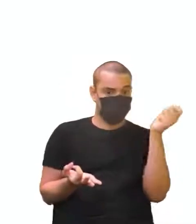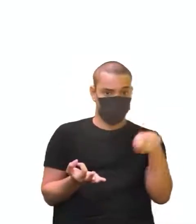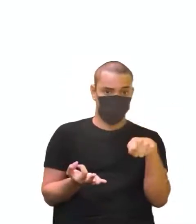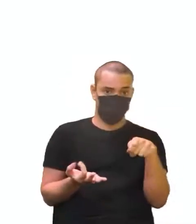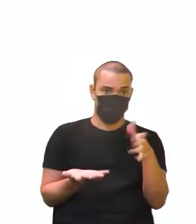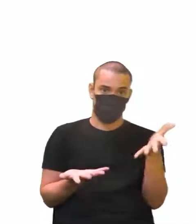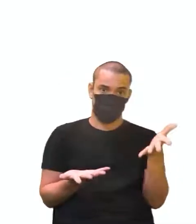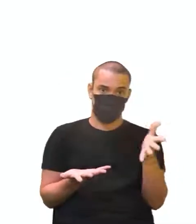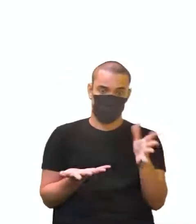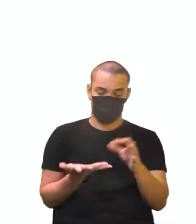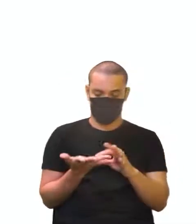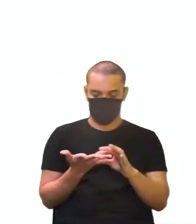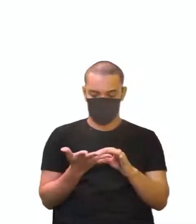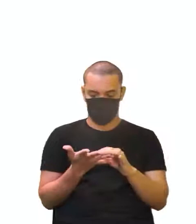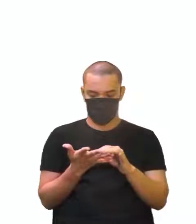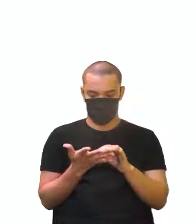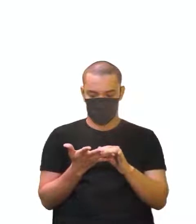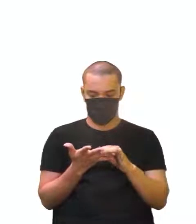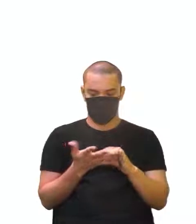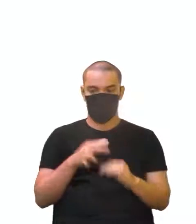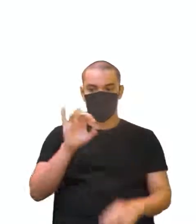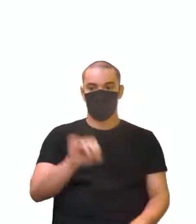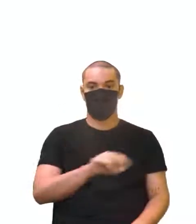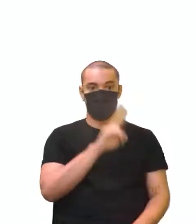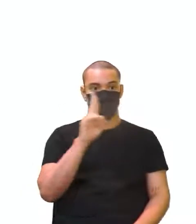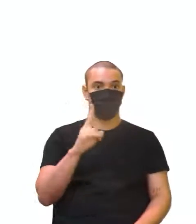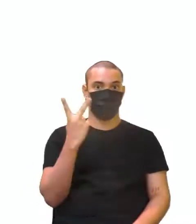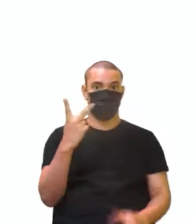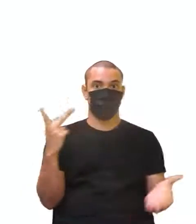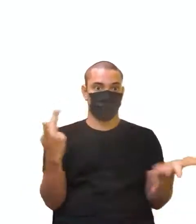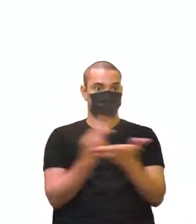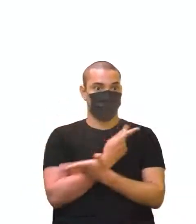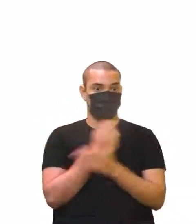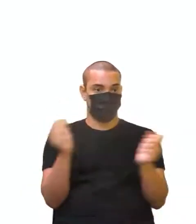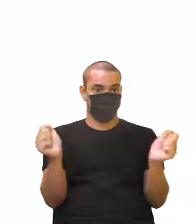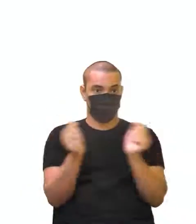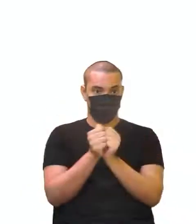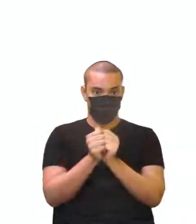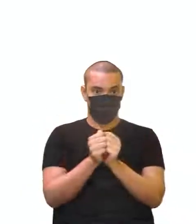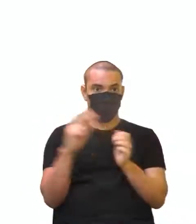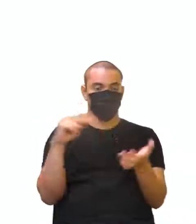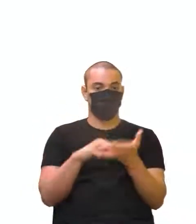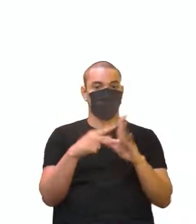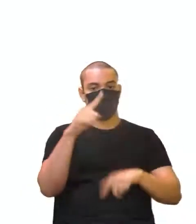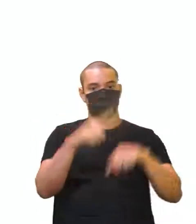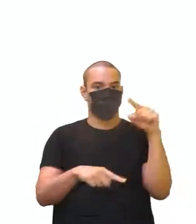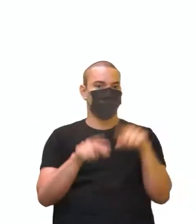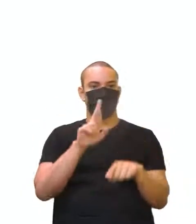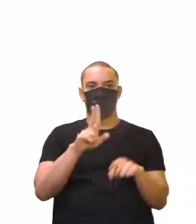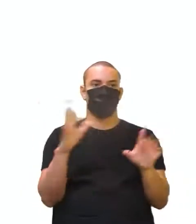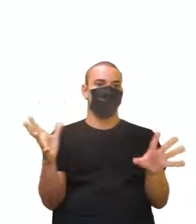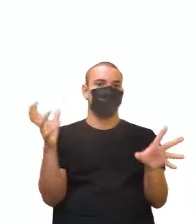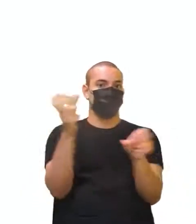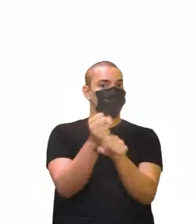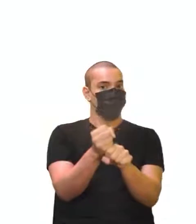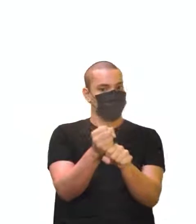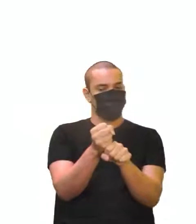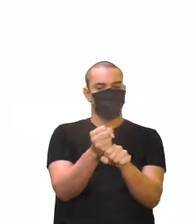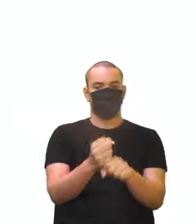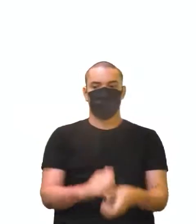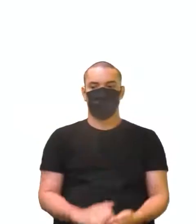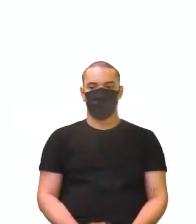e cara na outra, por exemplo. Né? São dois eventos acontecendo, então já é o produto e não é a soma, nesse caso, né?